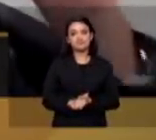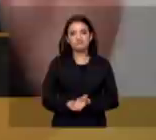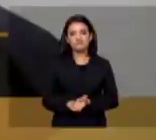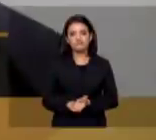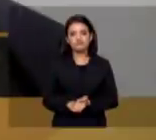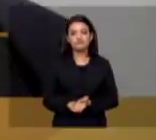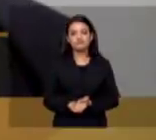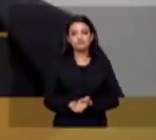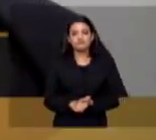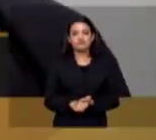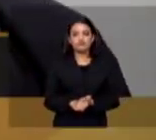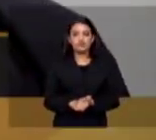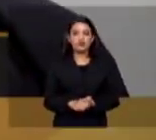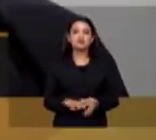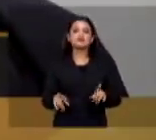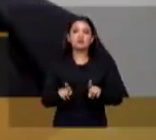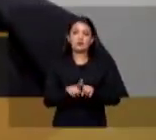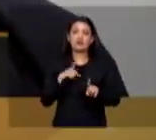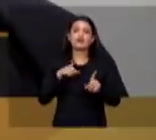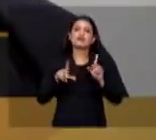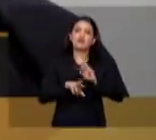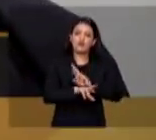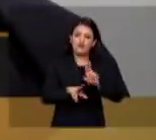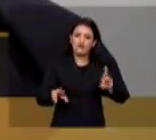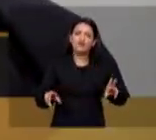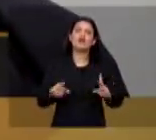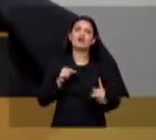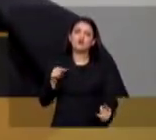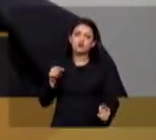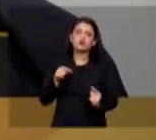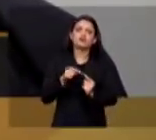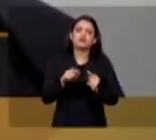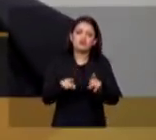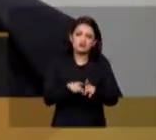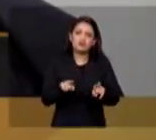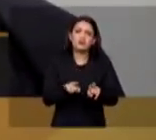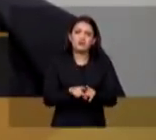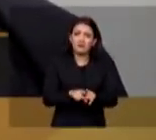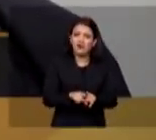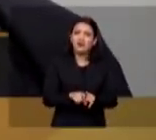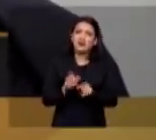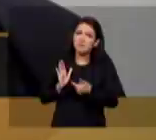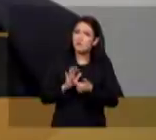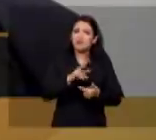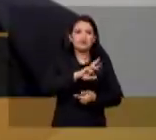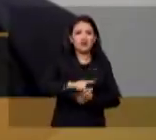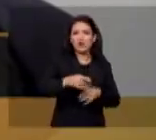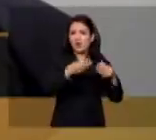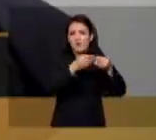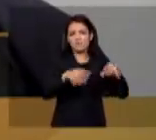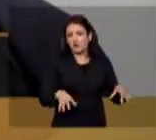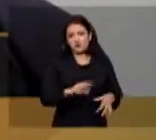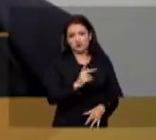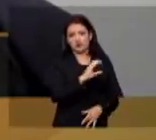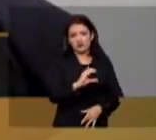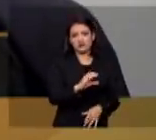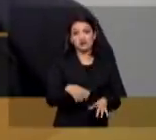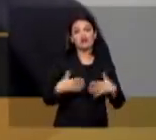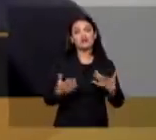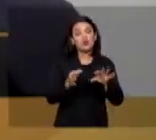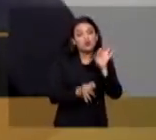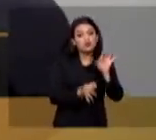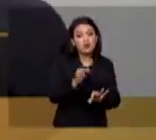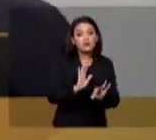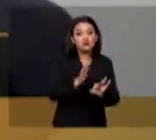De fato, há diversos fundamentos que afastam a prejudicialidade da impetração. Primeiramente, trata-se de caso com julgamento já iniciado e